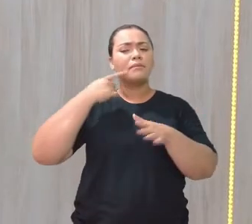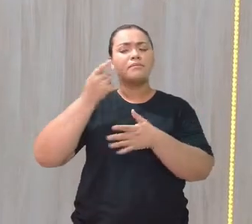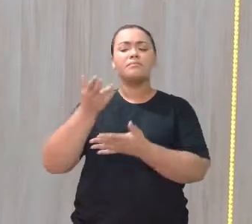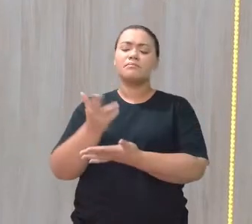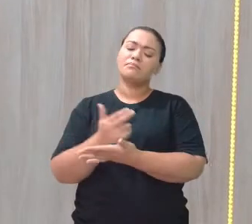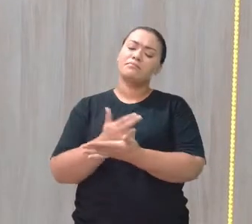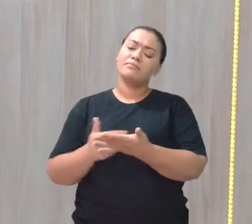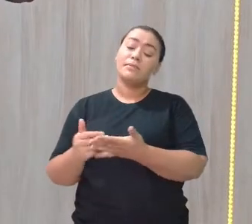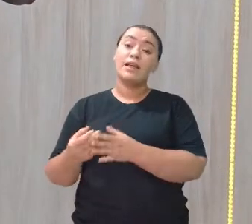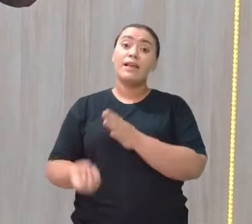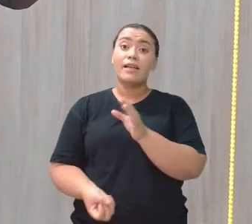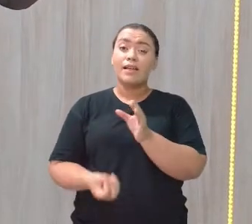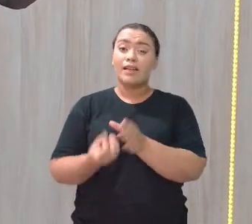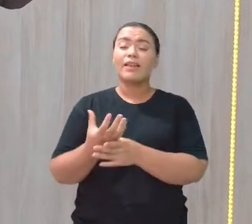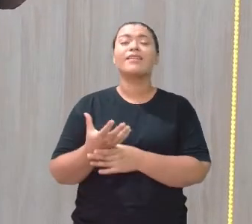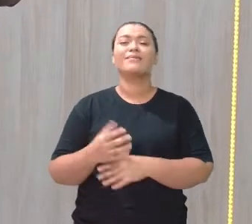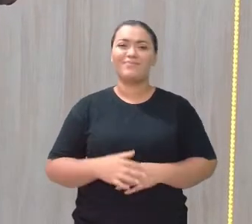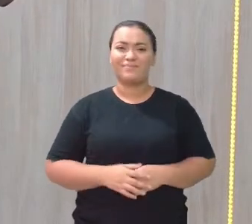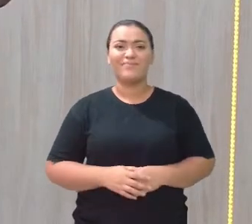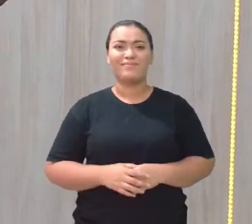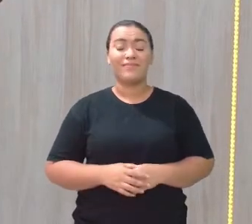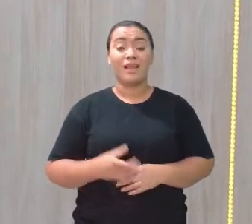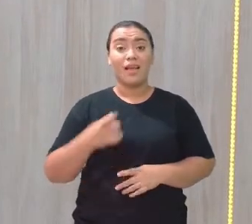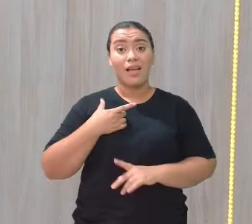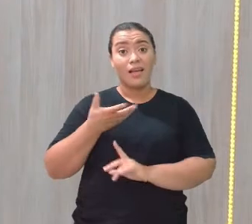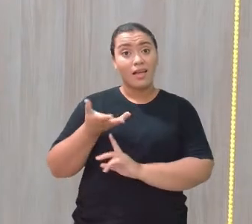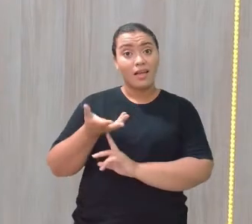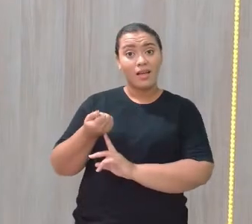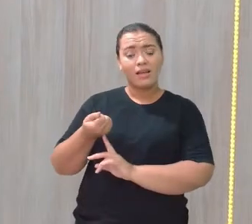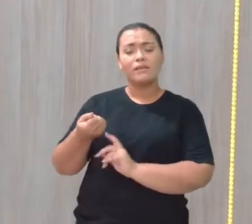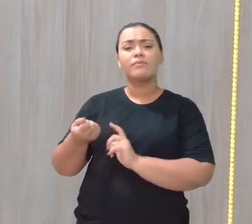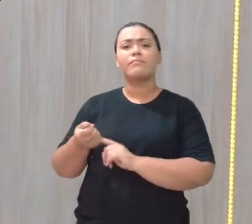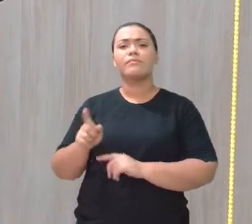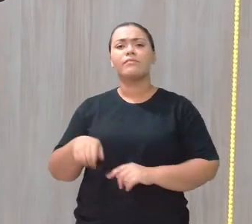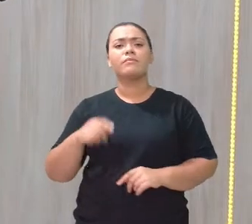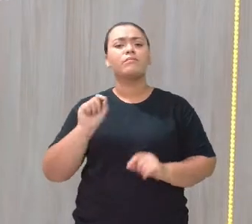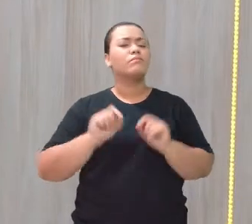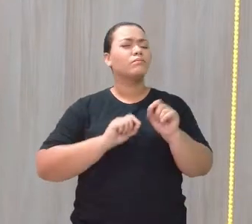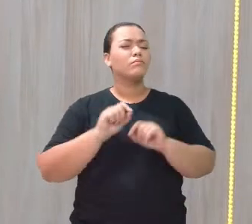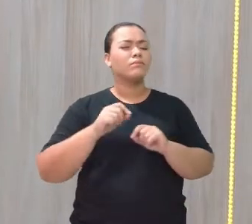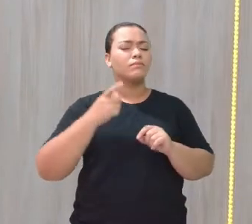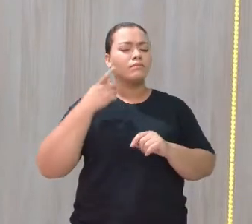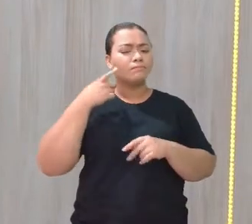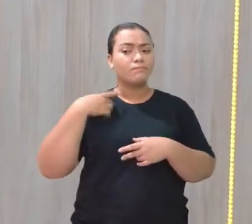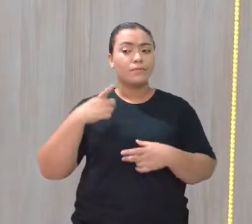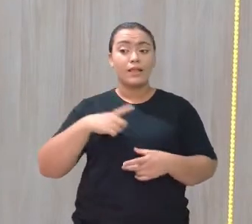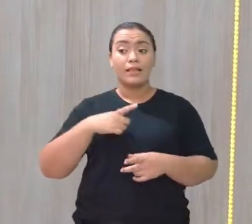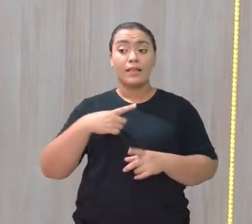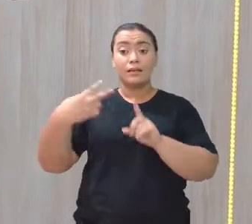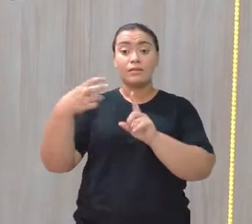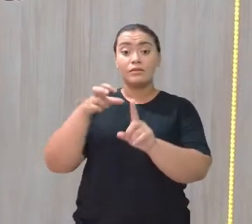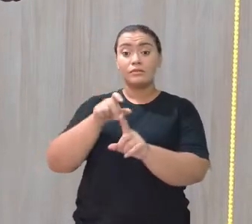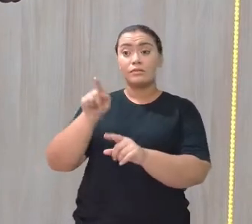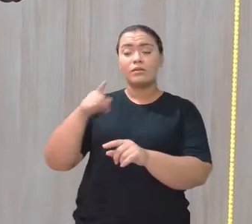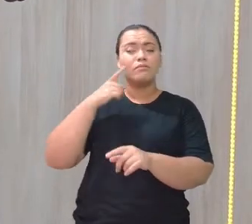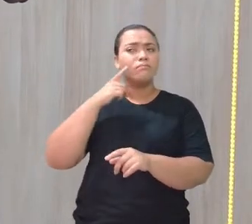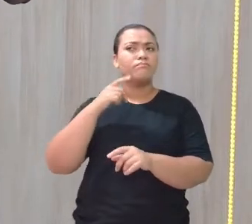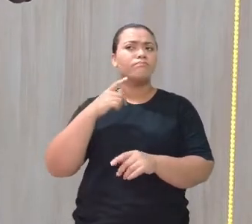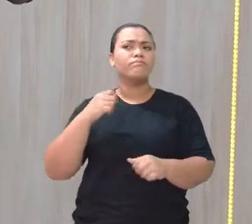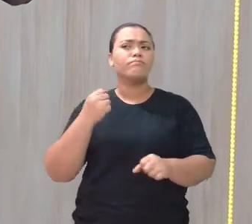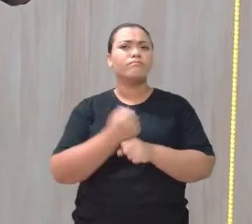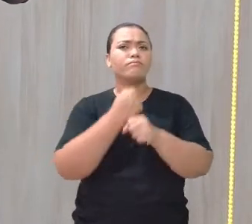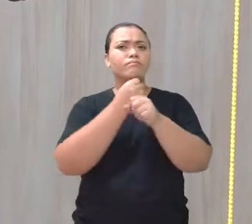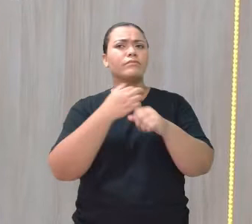e criar. A arte, ela faz você olhar a arquitetura urbana, não é?